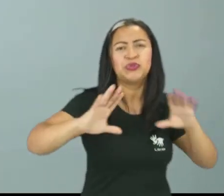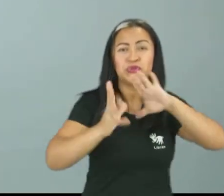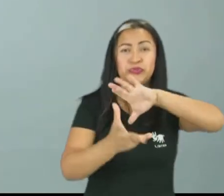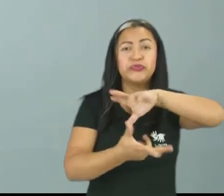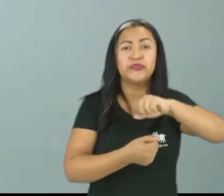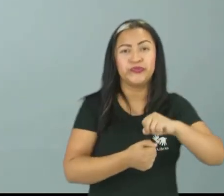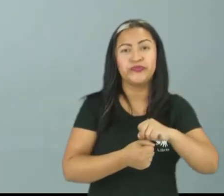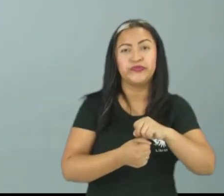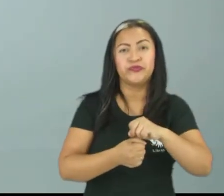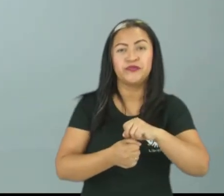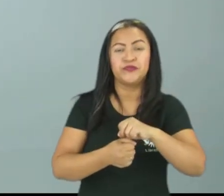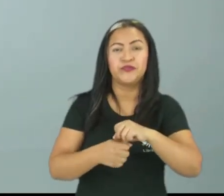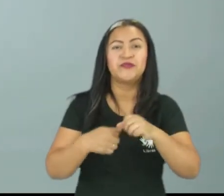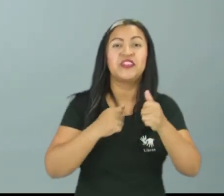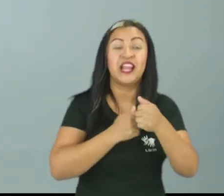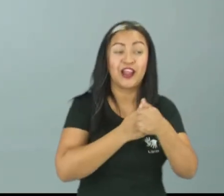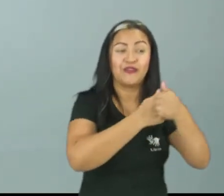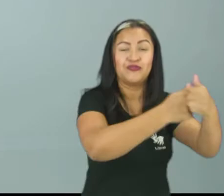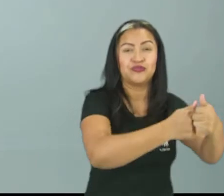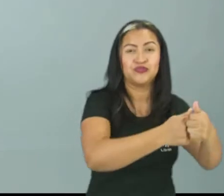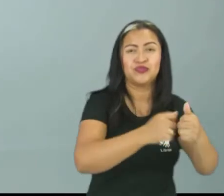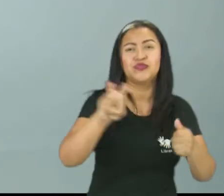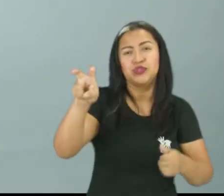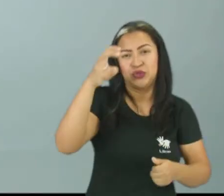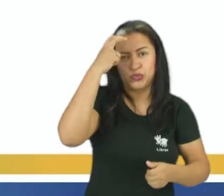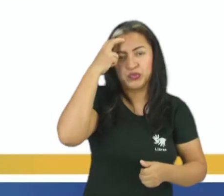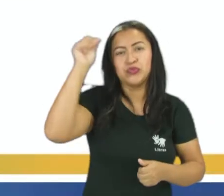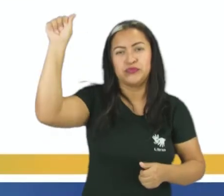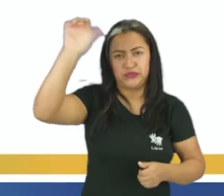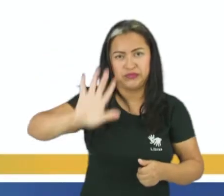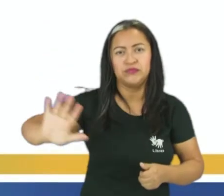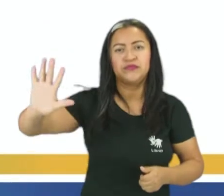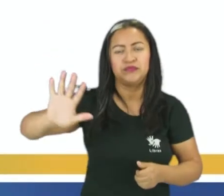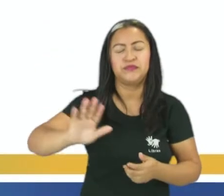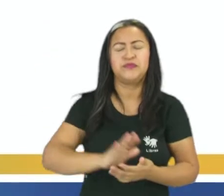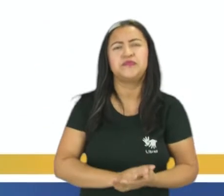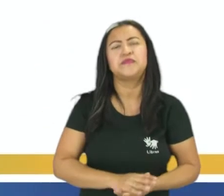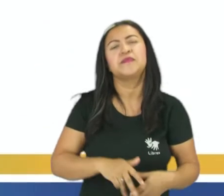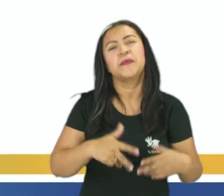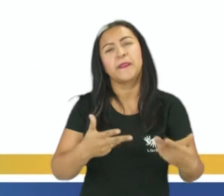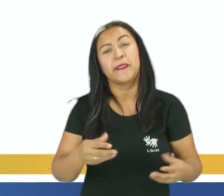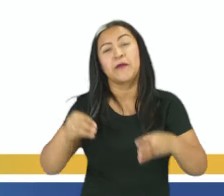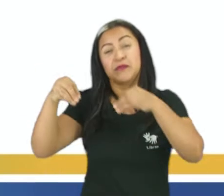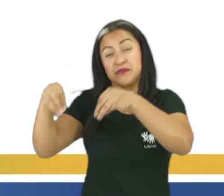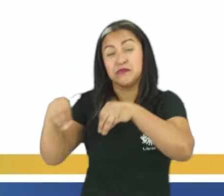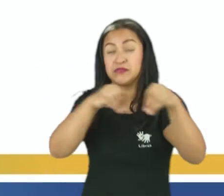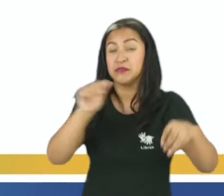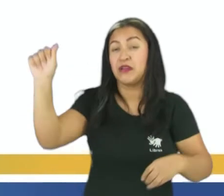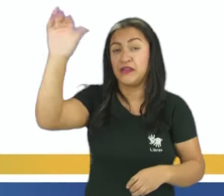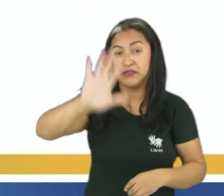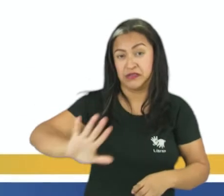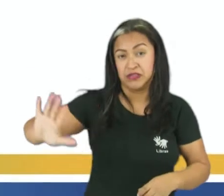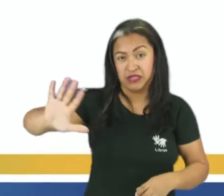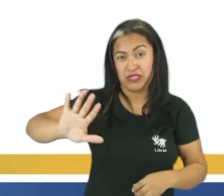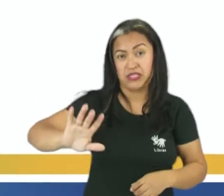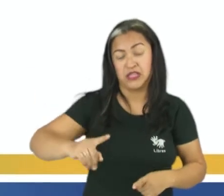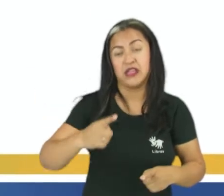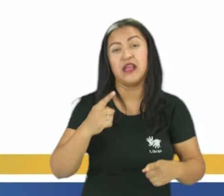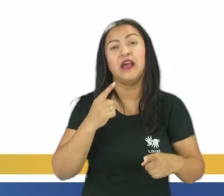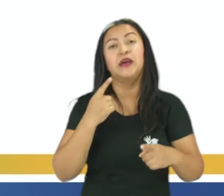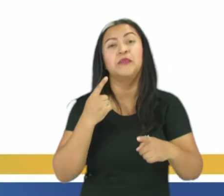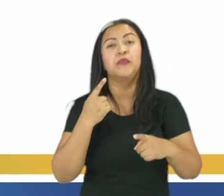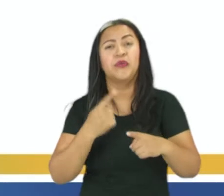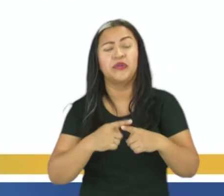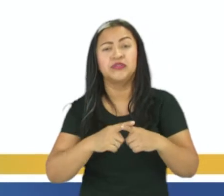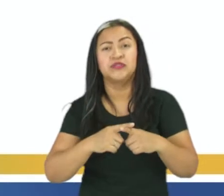suas questões culturais, tá, pessoal? Resultante, né, essa diáspora africana, ela é resultante do